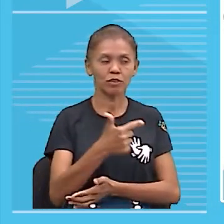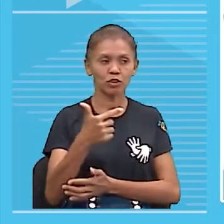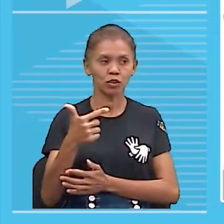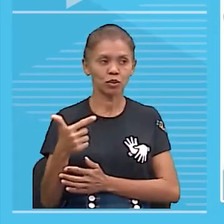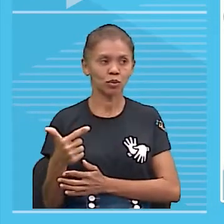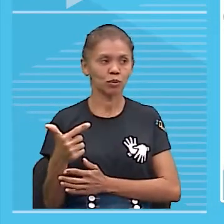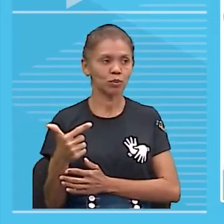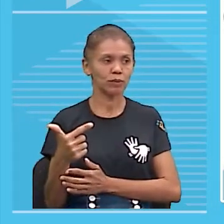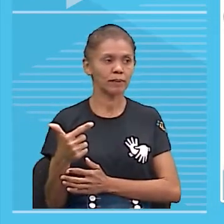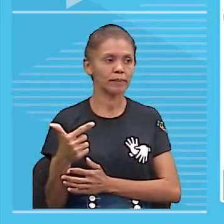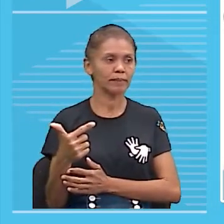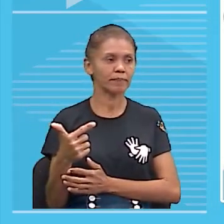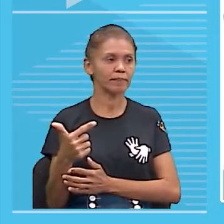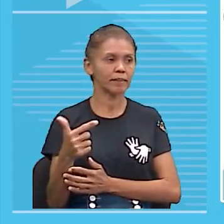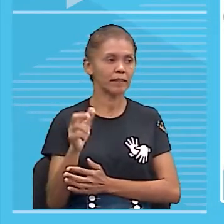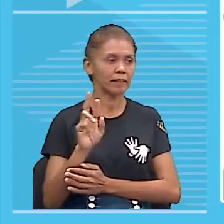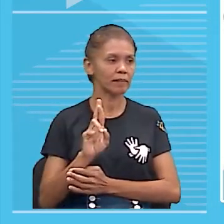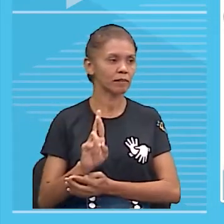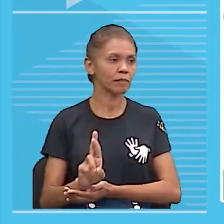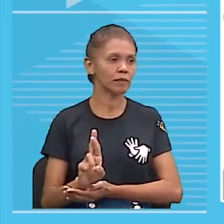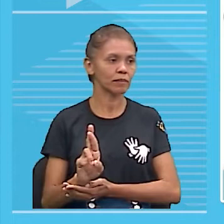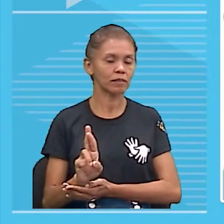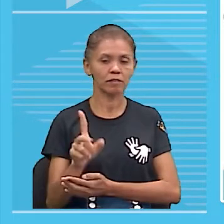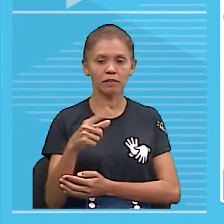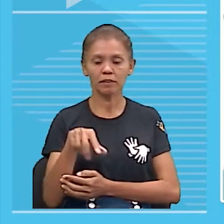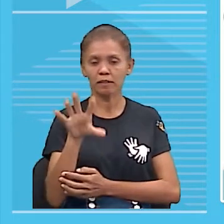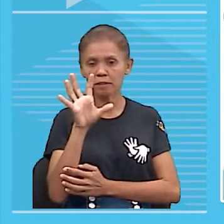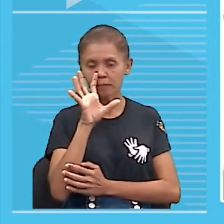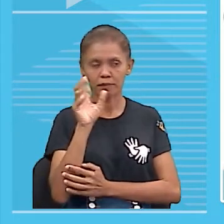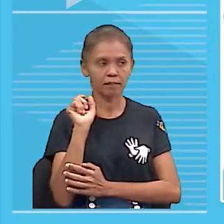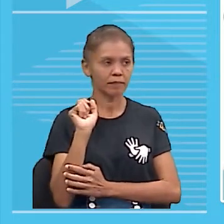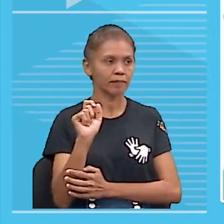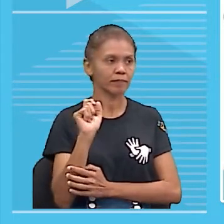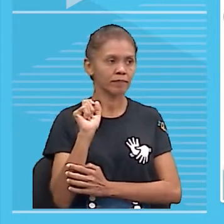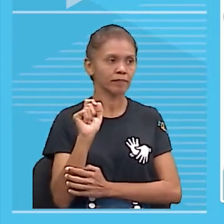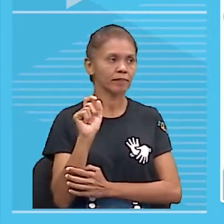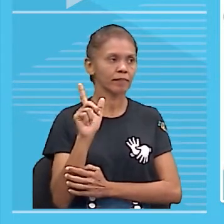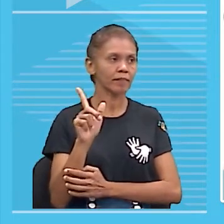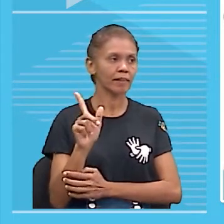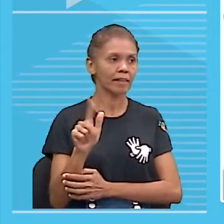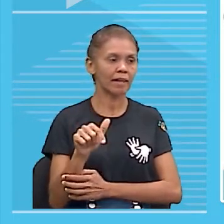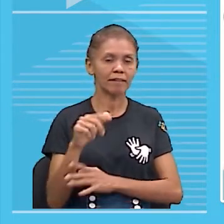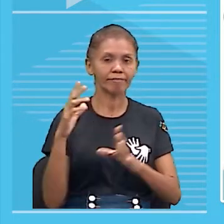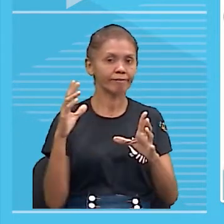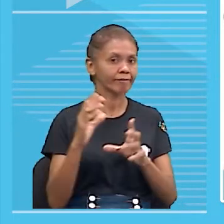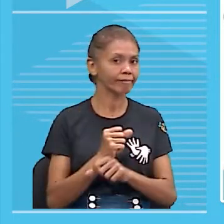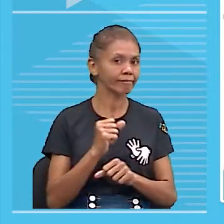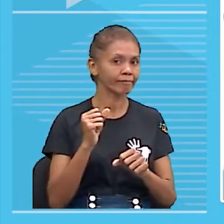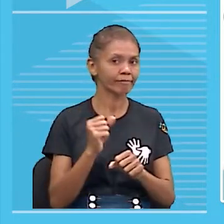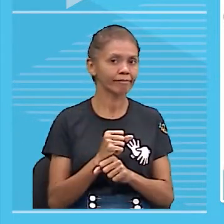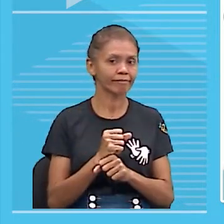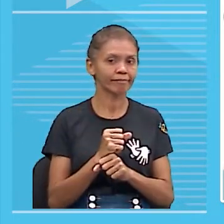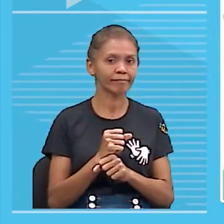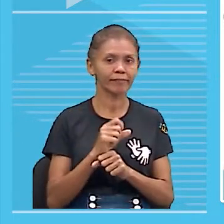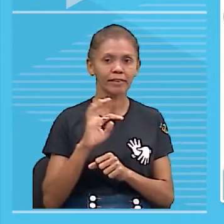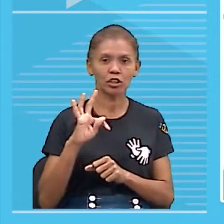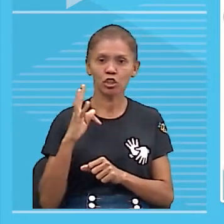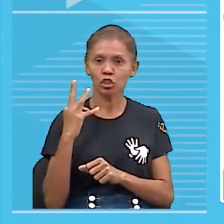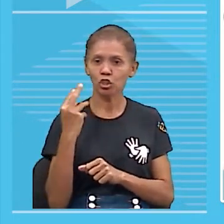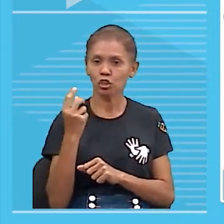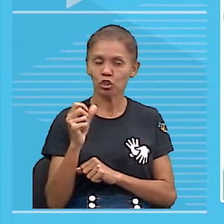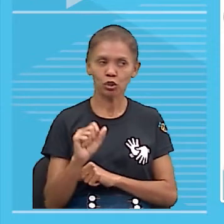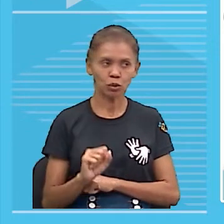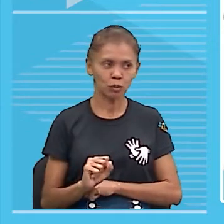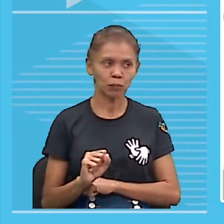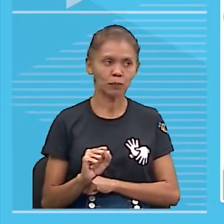a resposta você observa que ele realmente fez a soma de todas